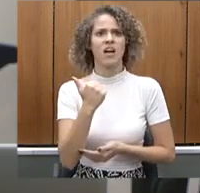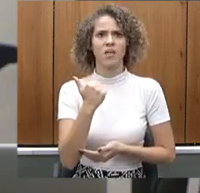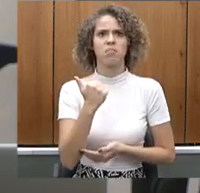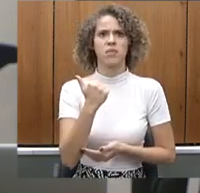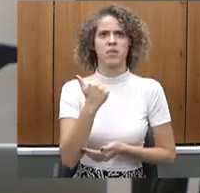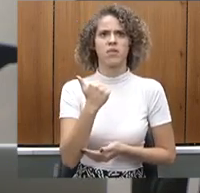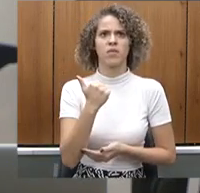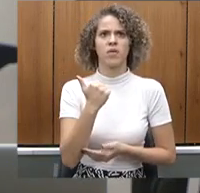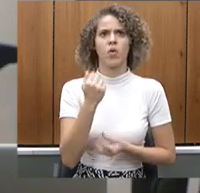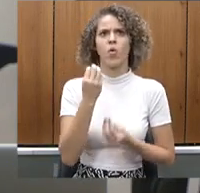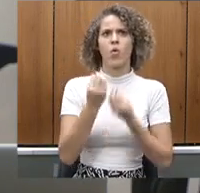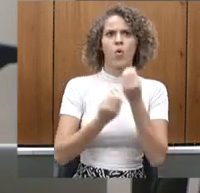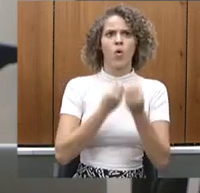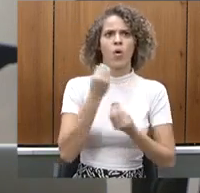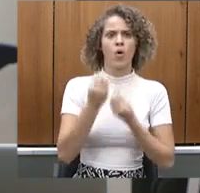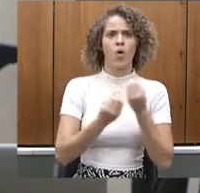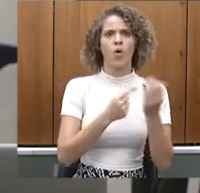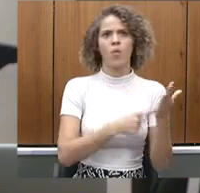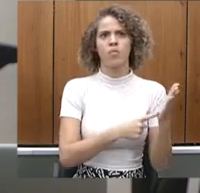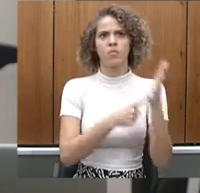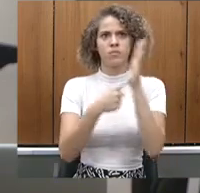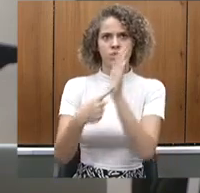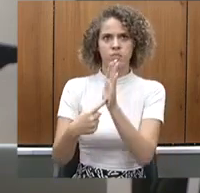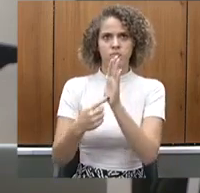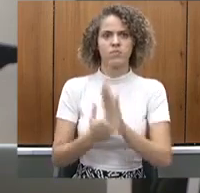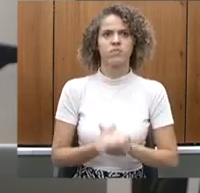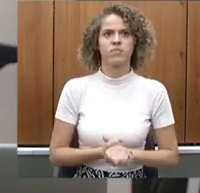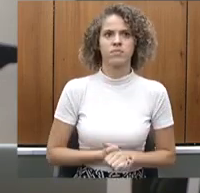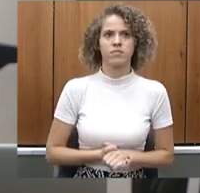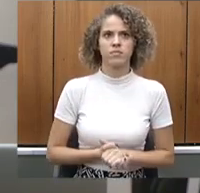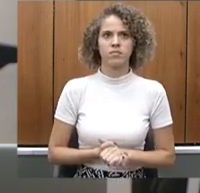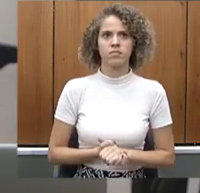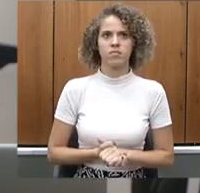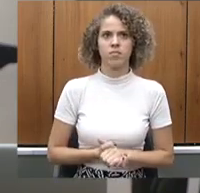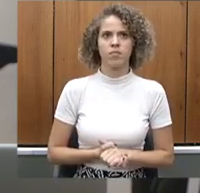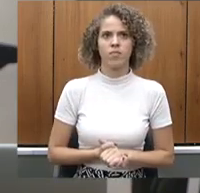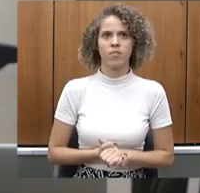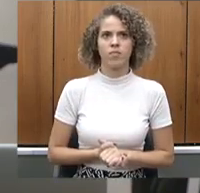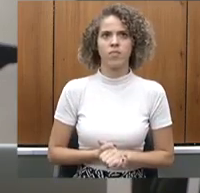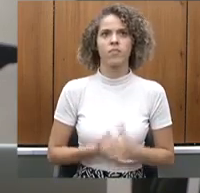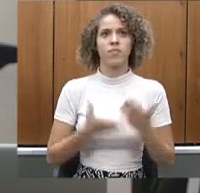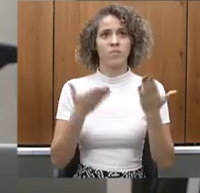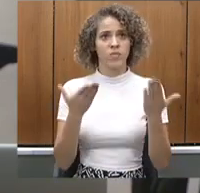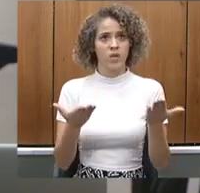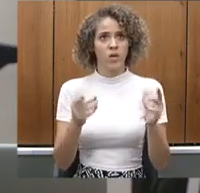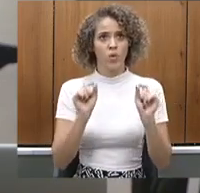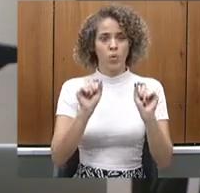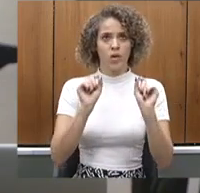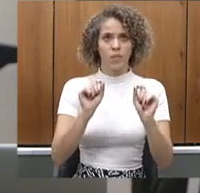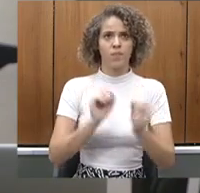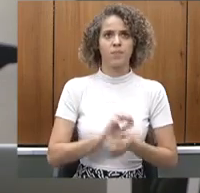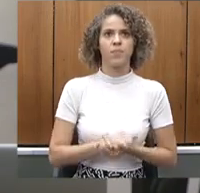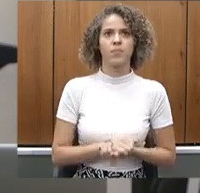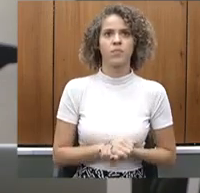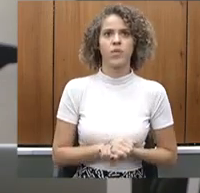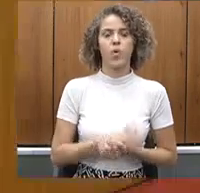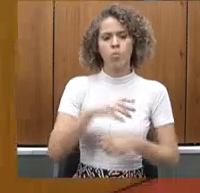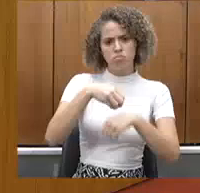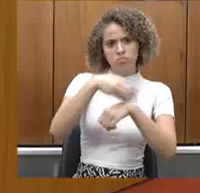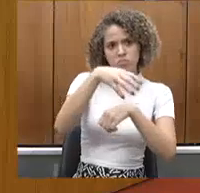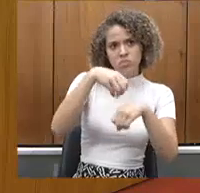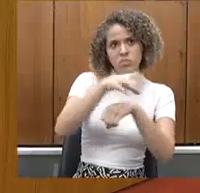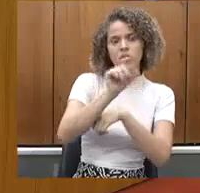mas com os números apresentados Comandante ele por si só já traz aqui informações